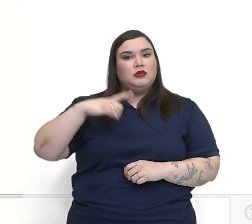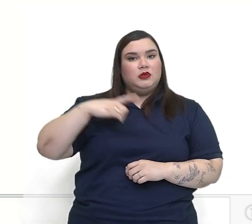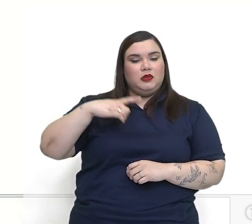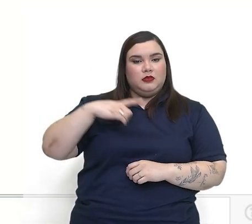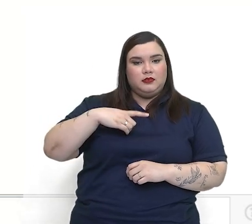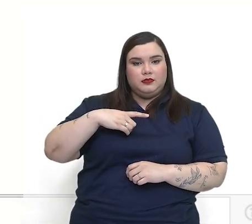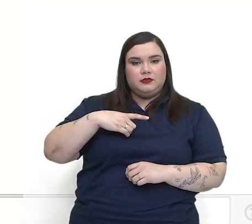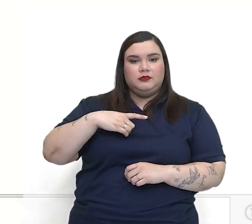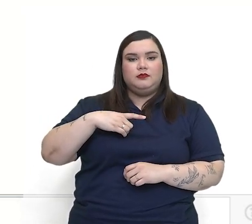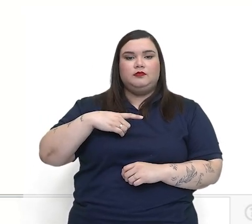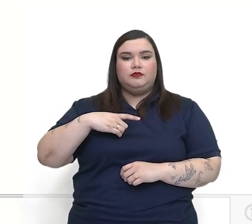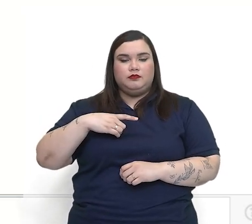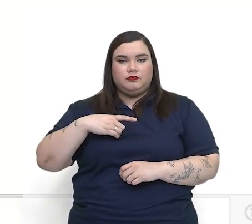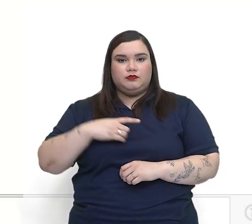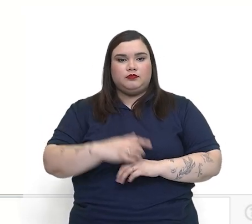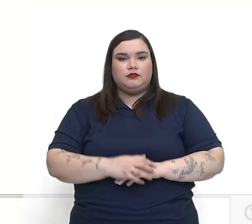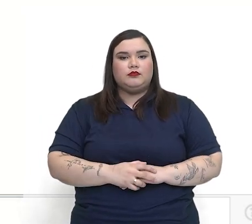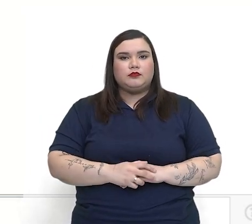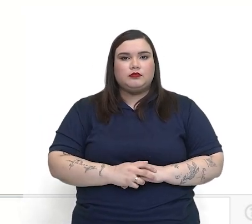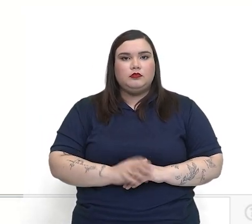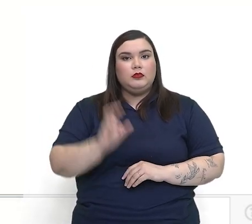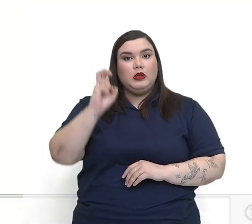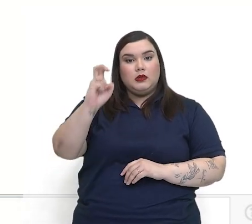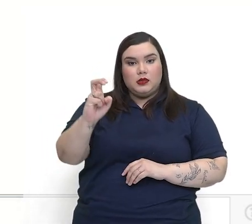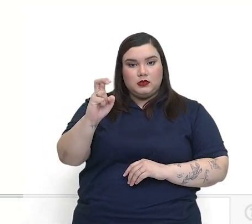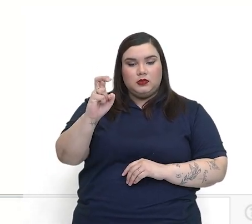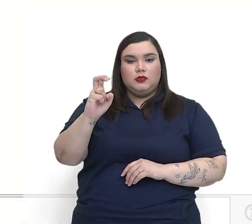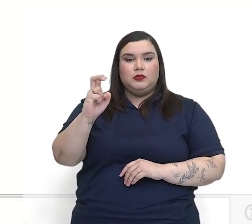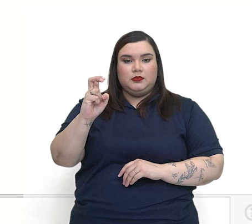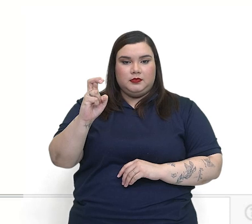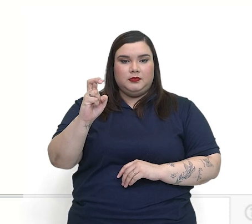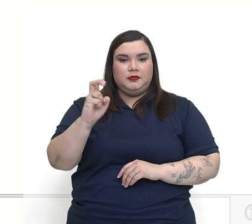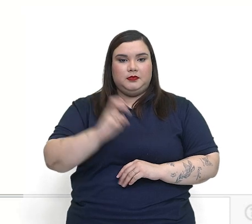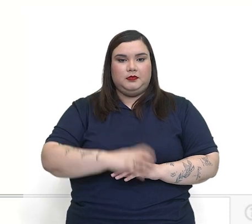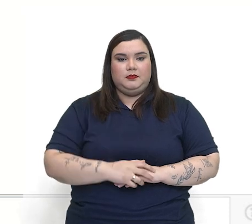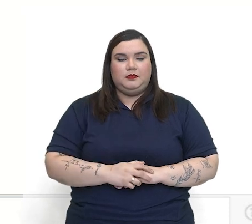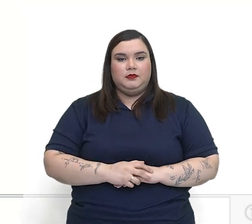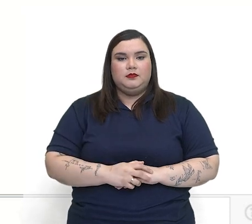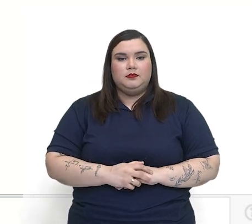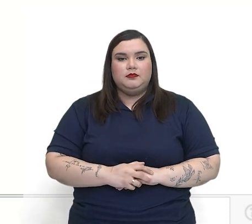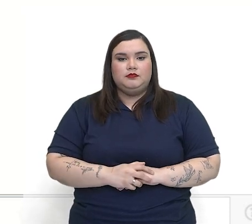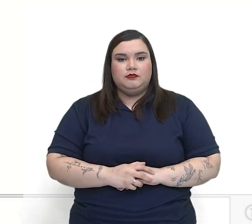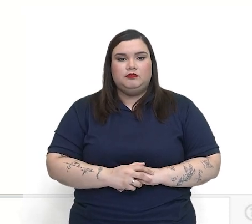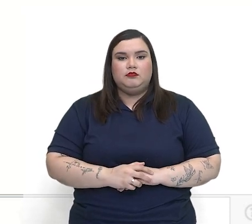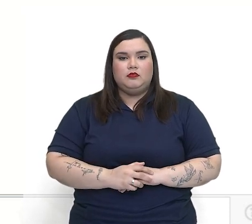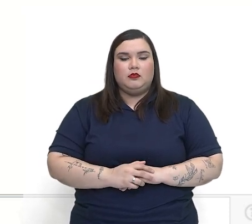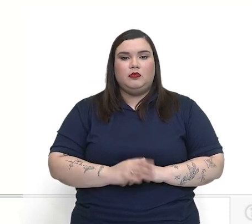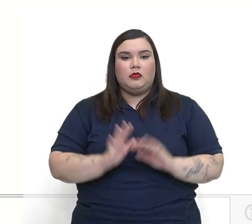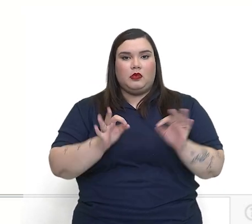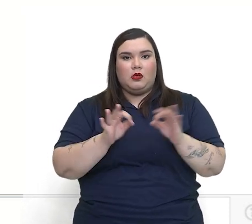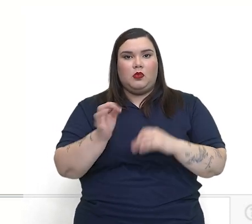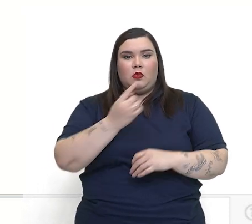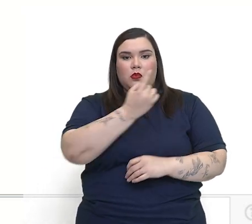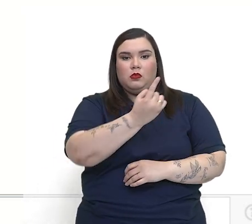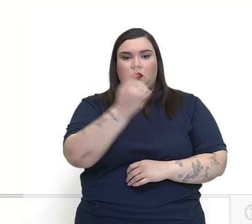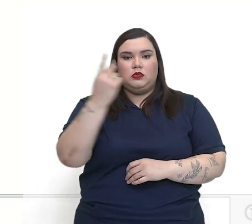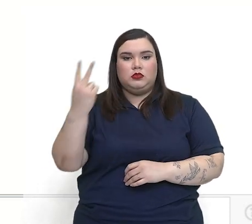agora. Vamos ter o quê? 5 diagonais, correto? Ó. 1, 2,